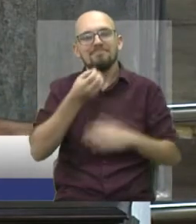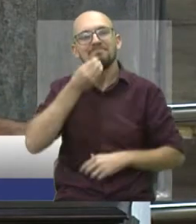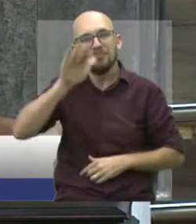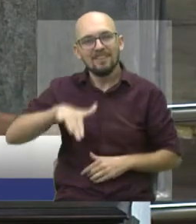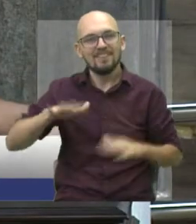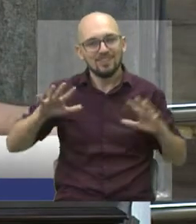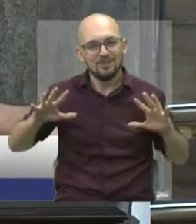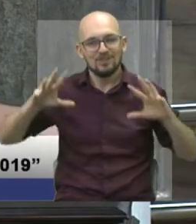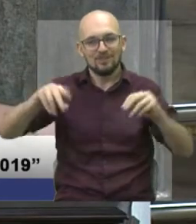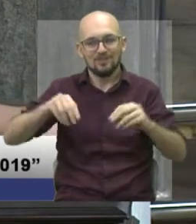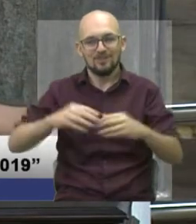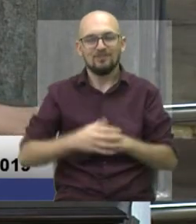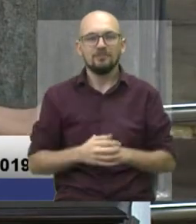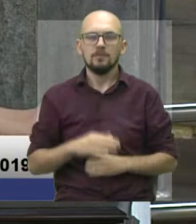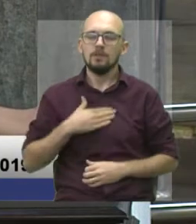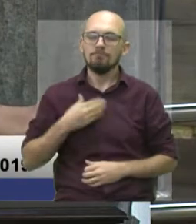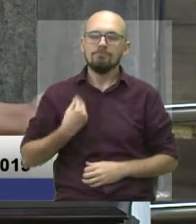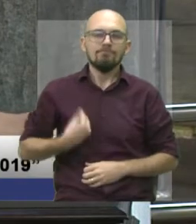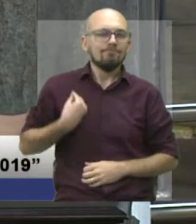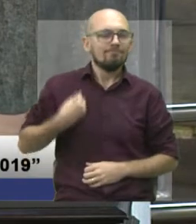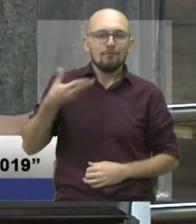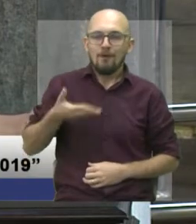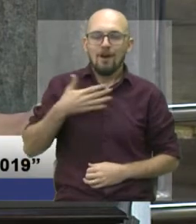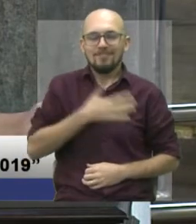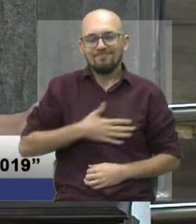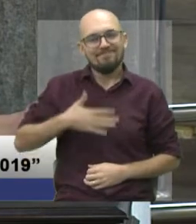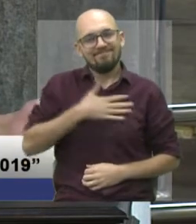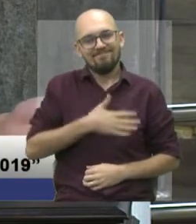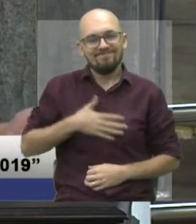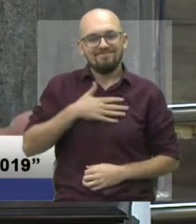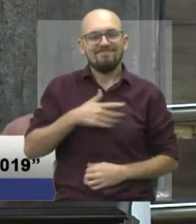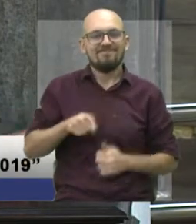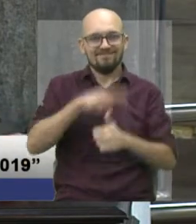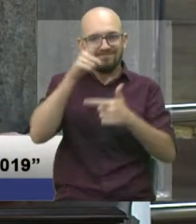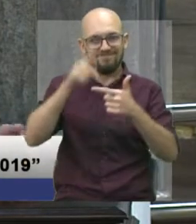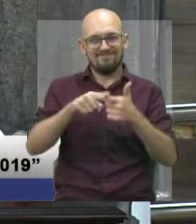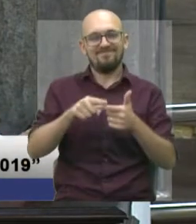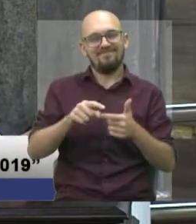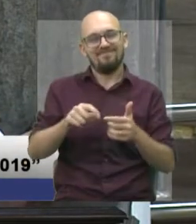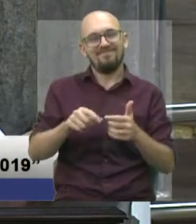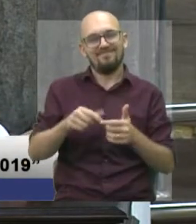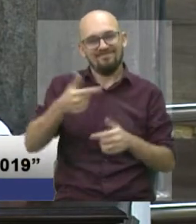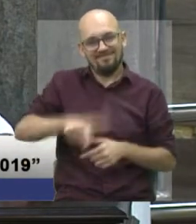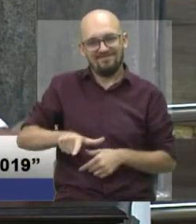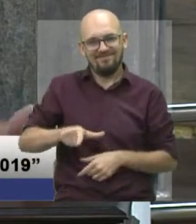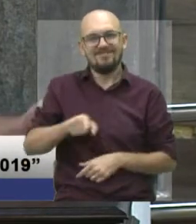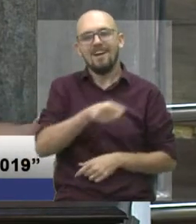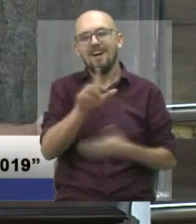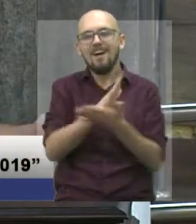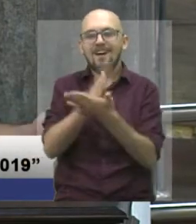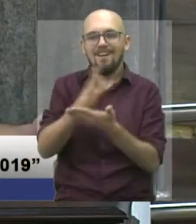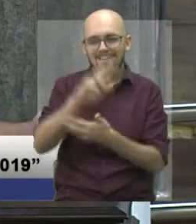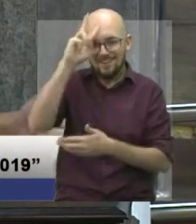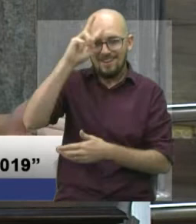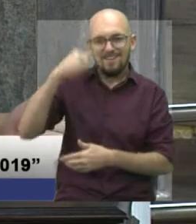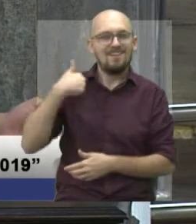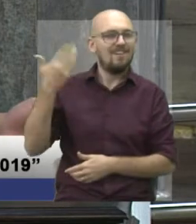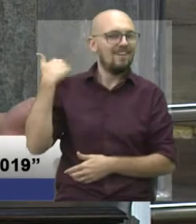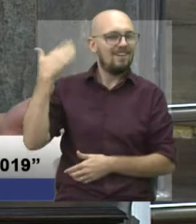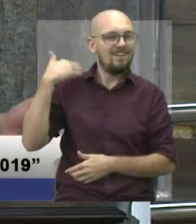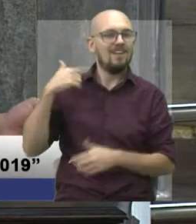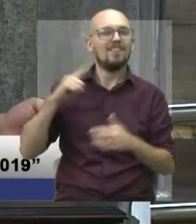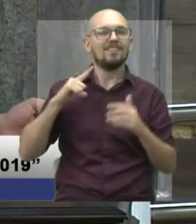todos vocês. É um motivo de satisfação estar aqui novamente, né, para os vereadores que estavam aqui. Eu vim ainda no mandato